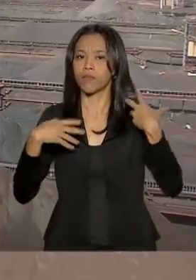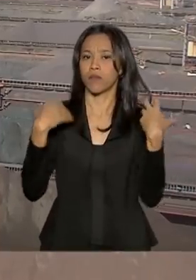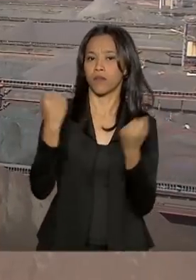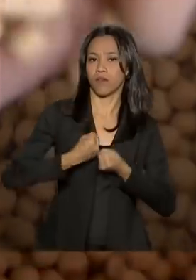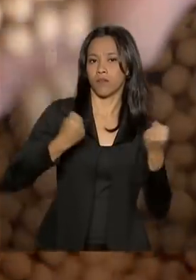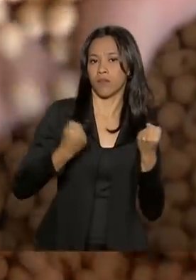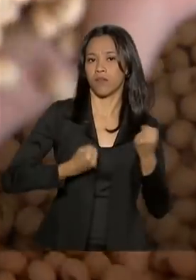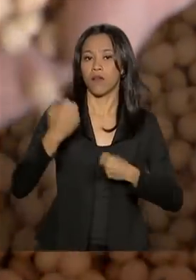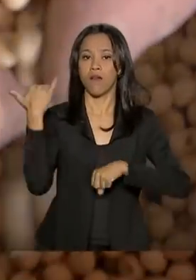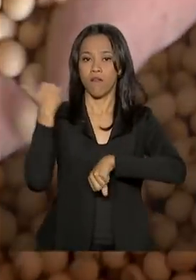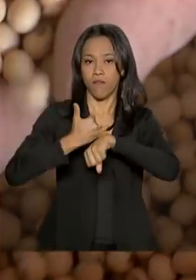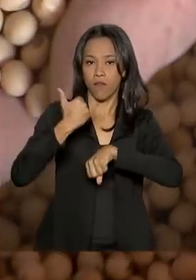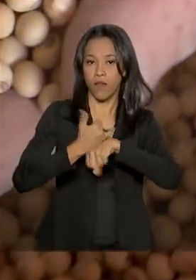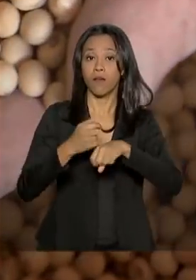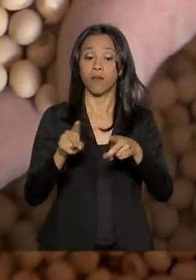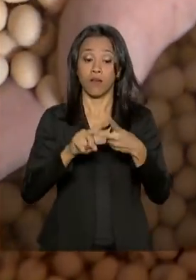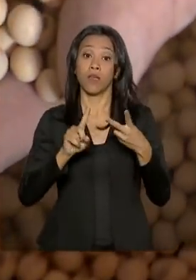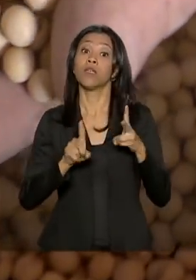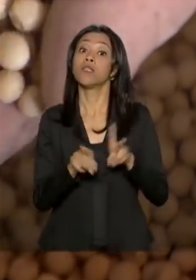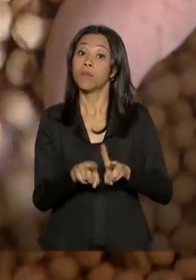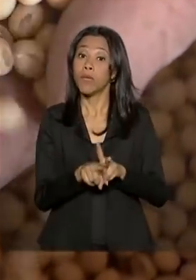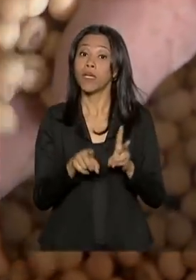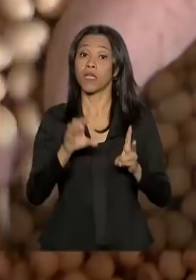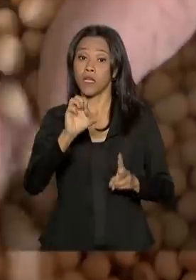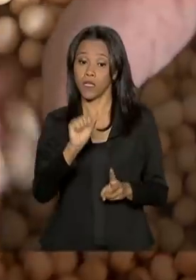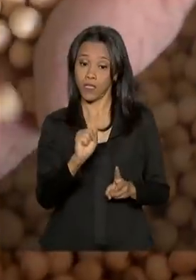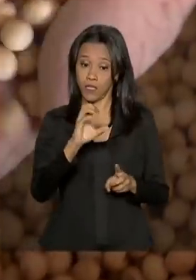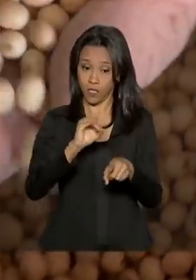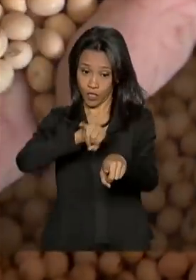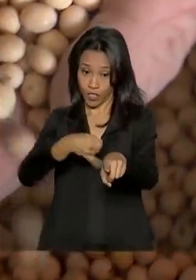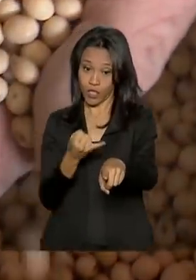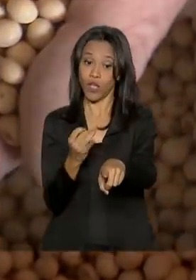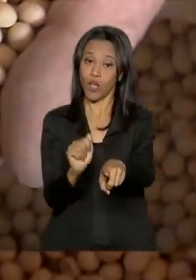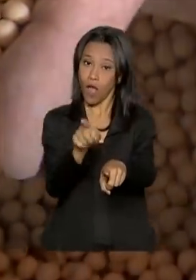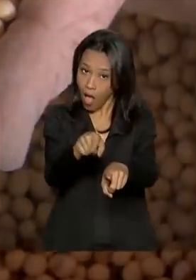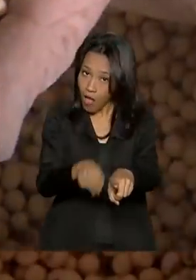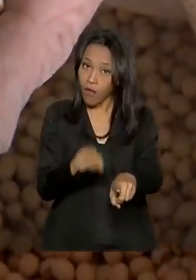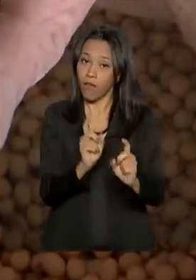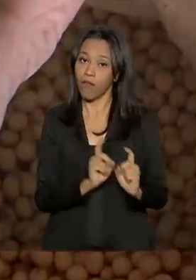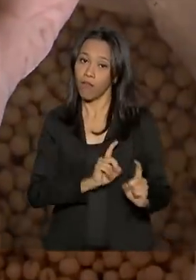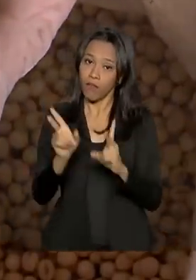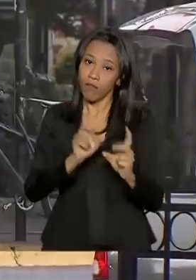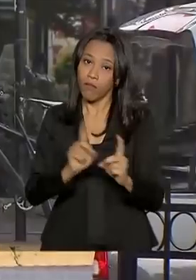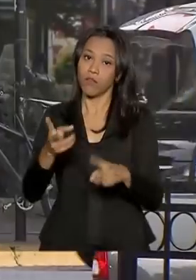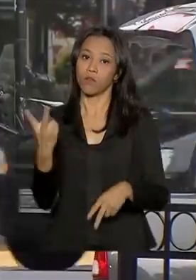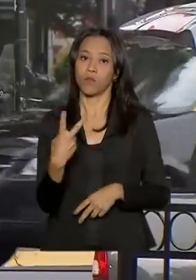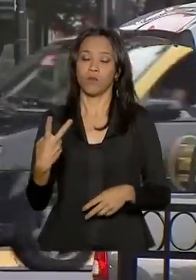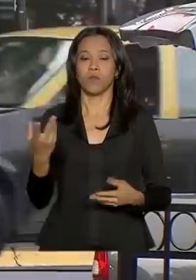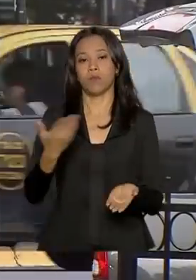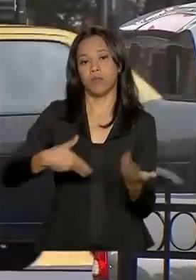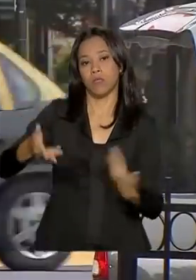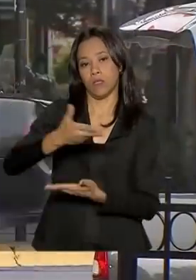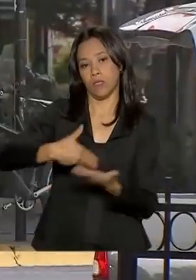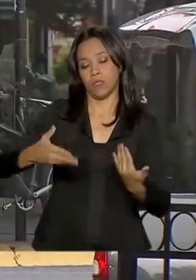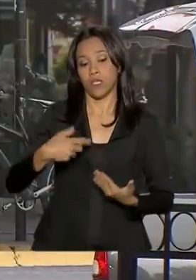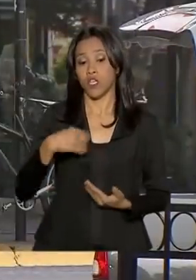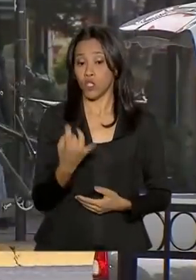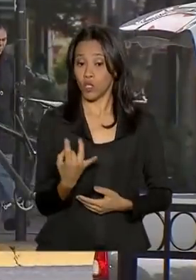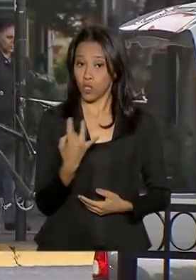minério de ferro e soja estão entre os principais produtos comercializados entre os dois países. Sozinhos,